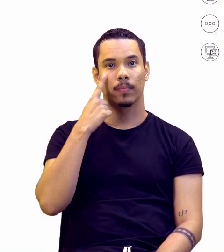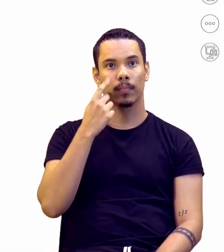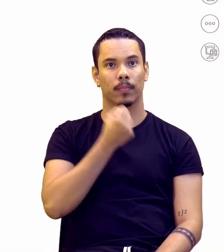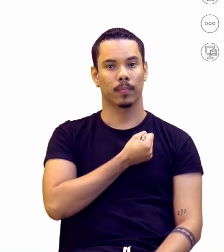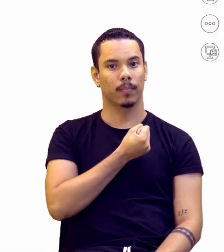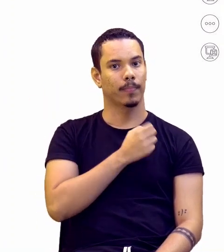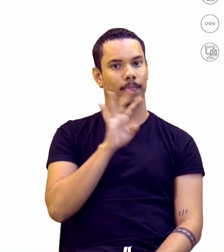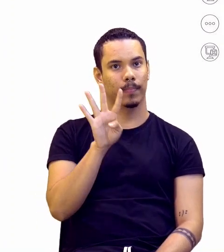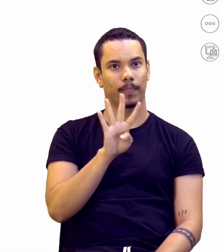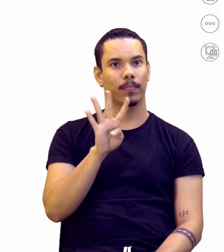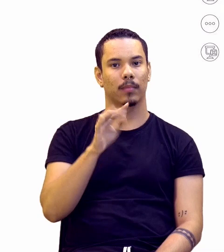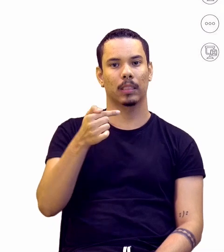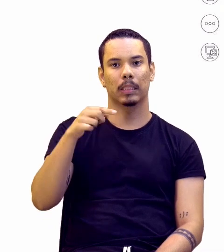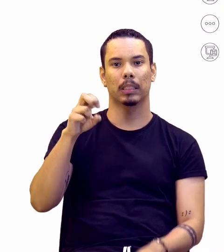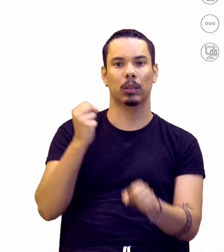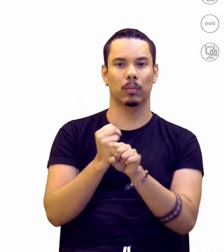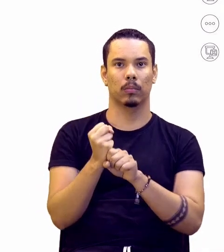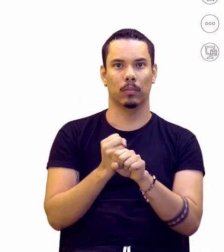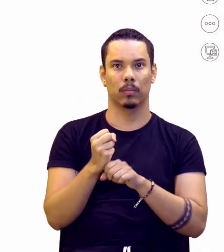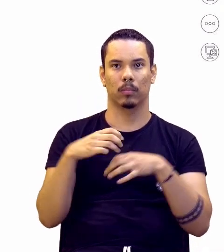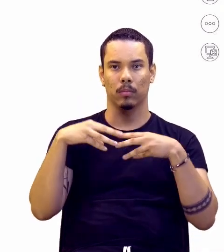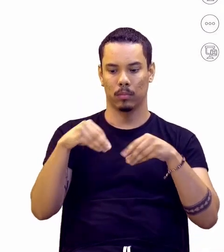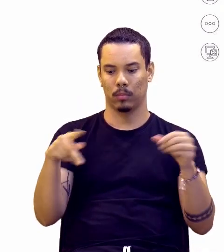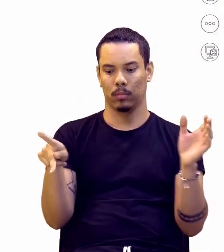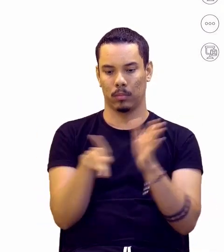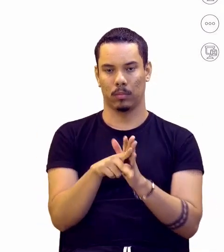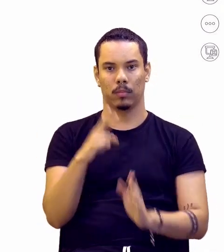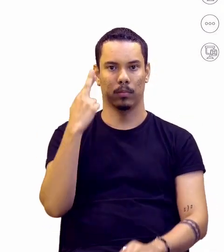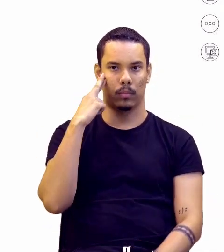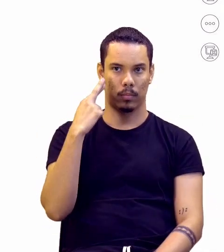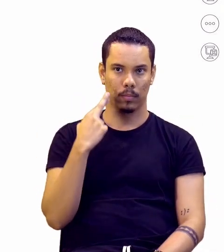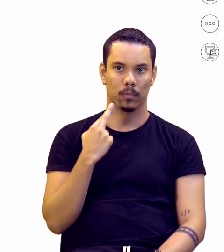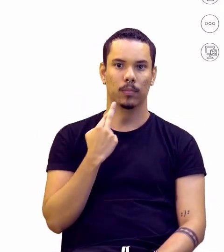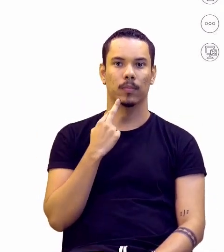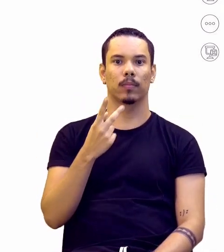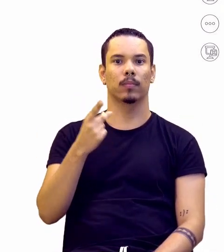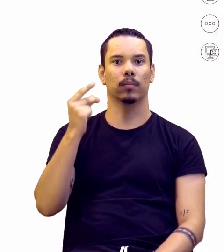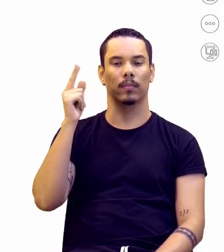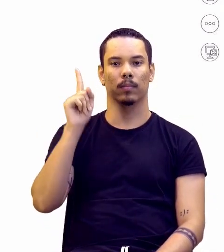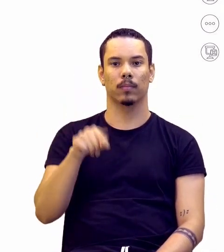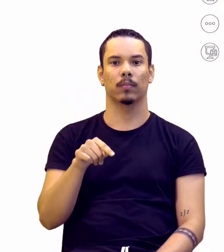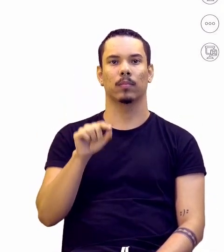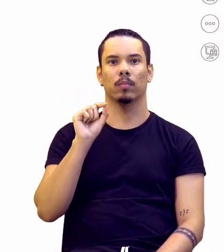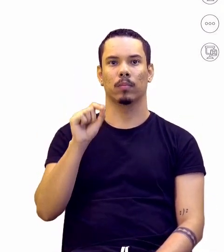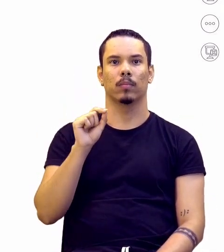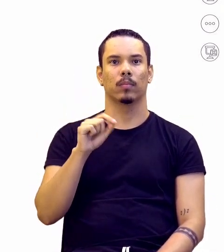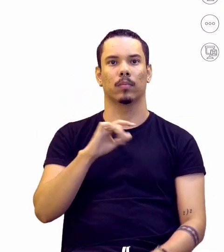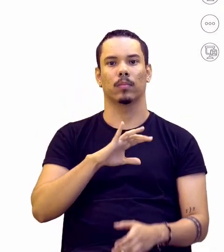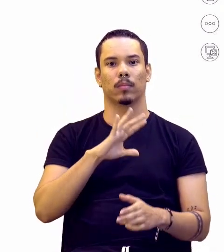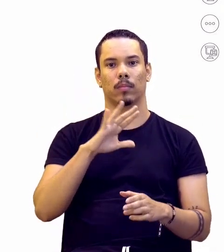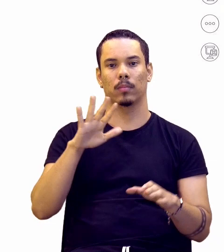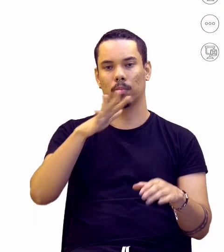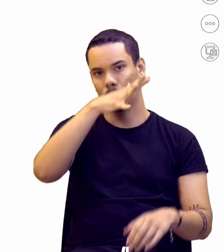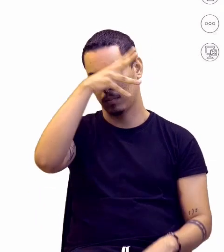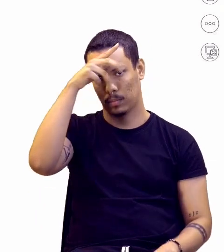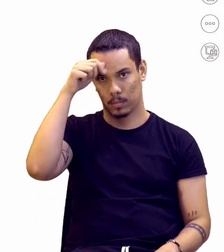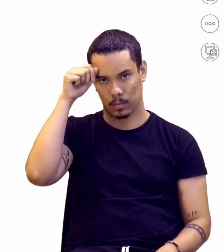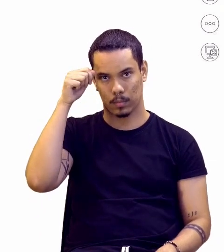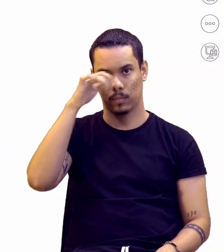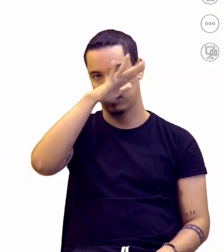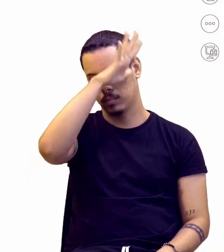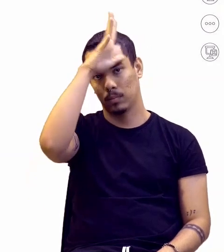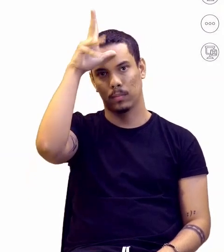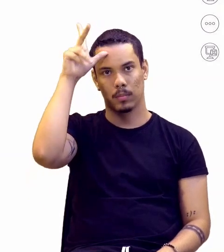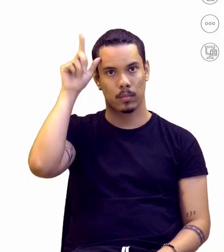Há 75 anos, as terras que hoje pertencem a Rondônia eram dos estados do Amazonas e Mato Grosso. Aloysio Ferreira